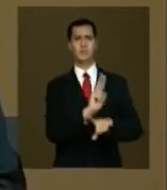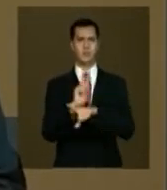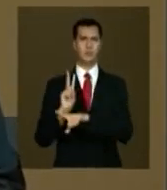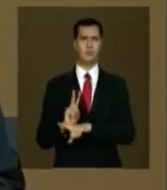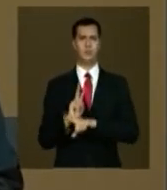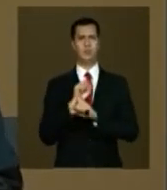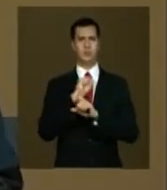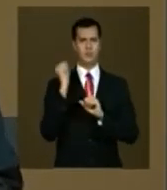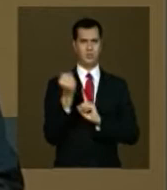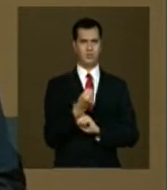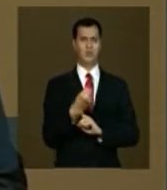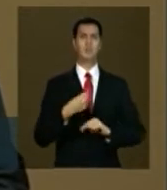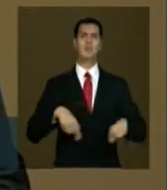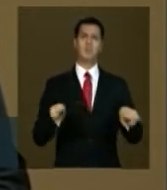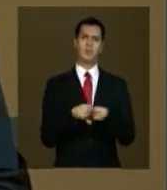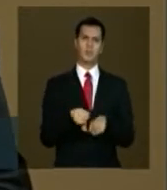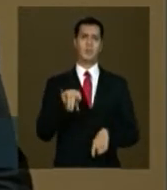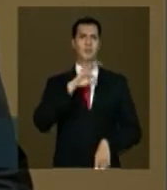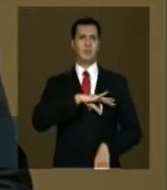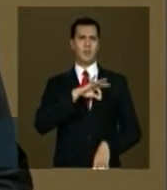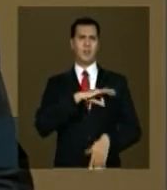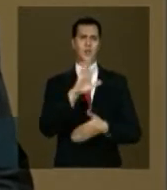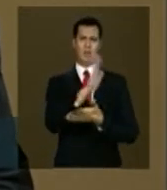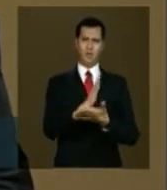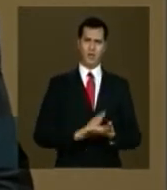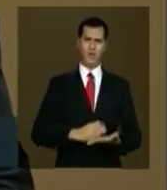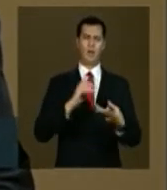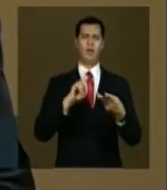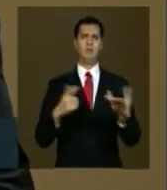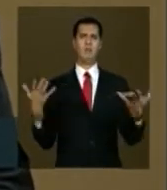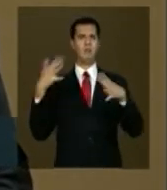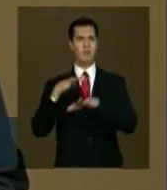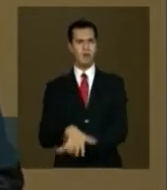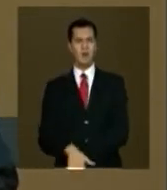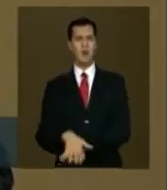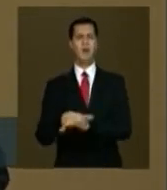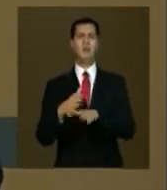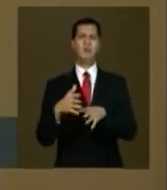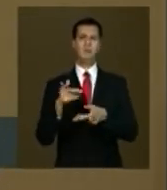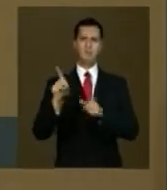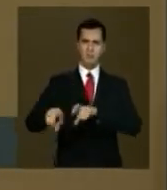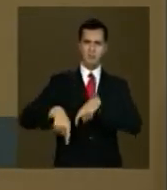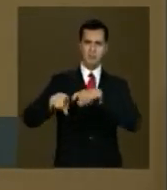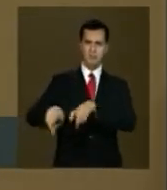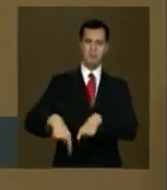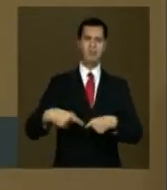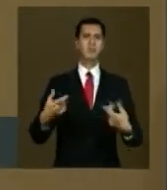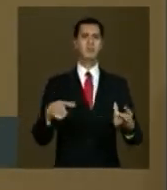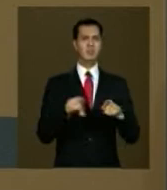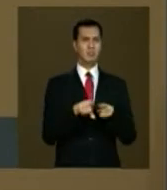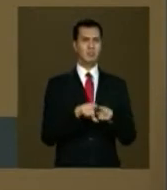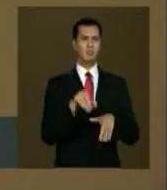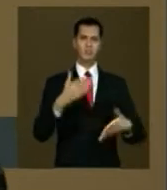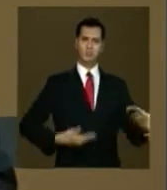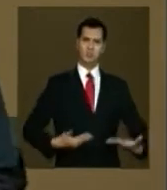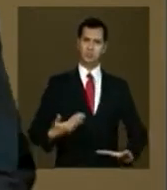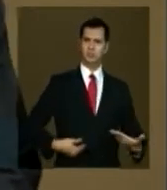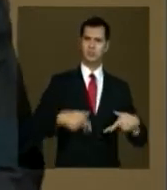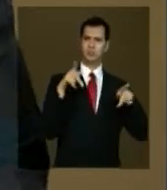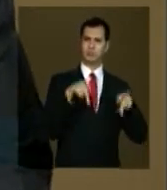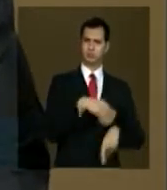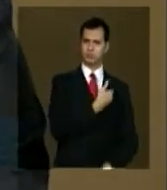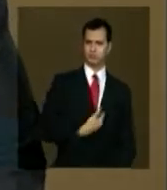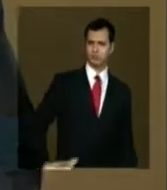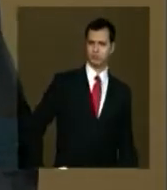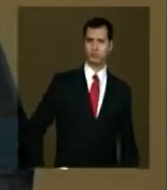de transferência de renda de inclusão produtiva Rural e urbana da oferta de serviços públicos de qualidade da